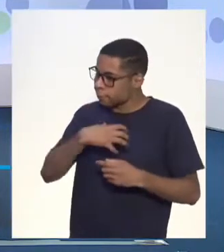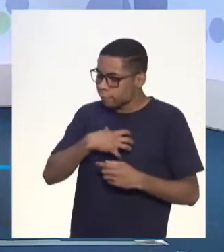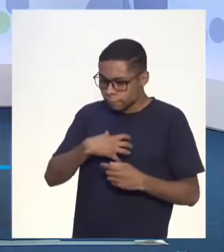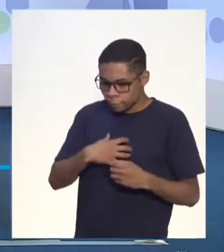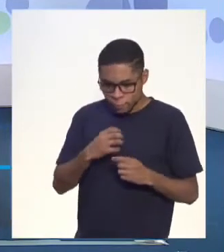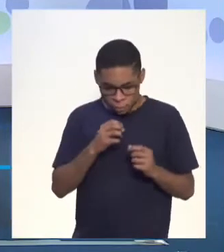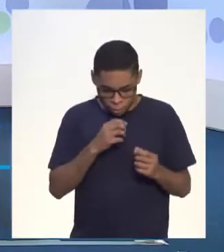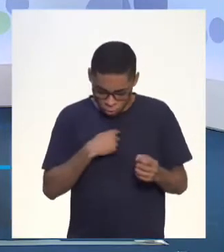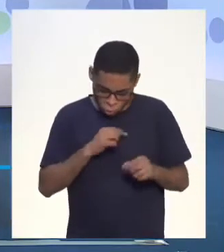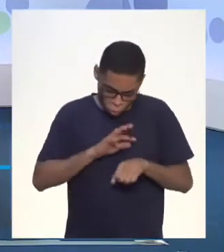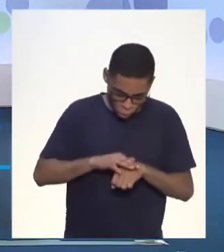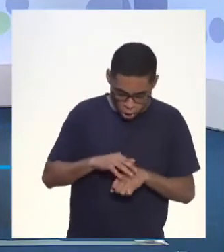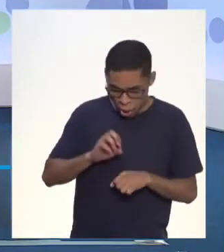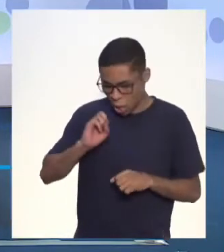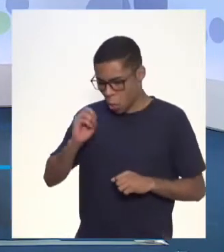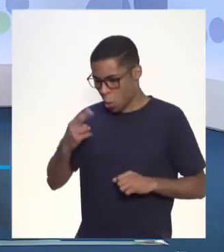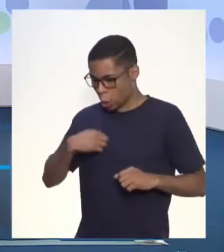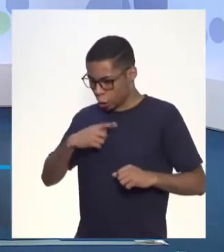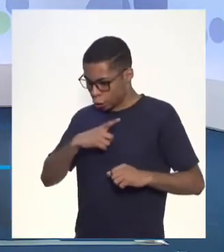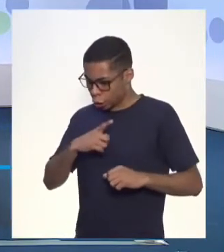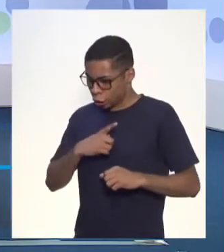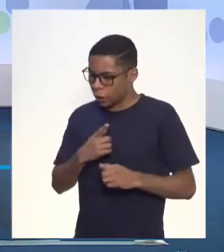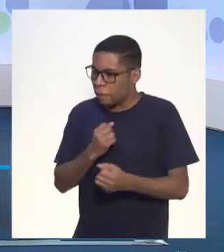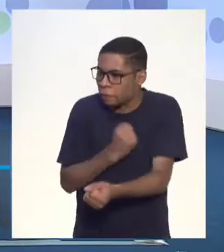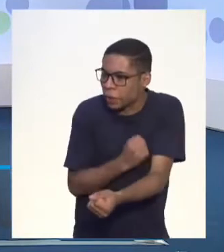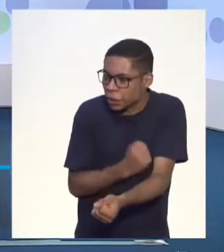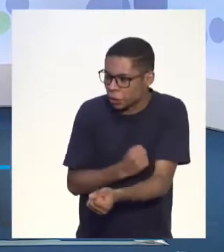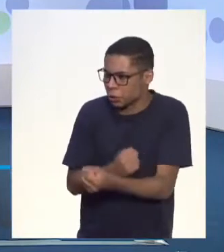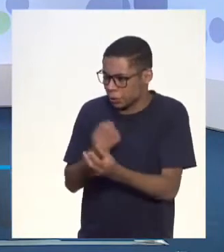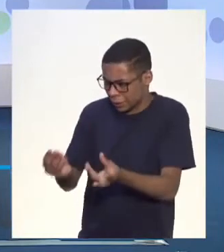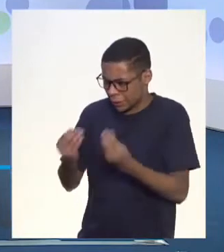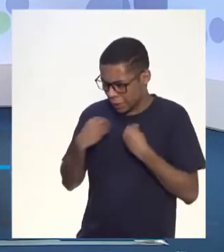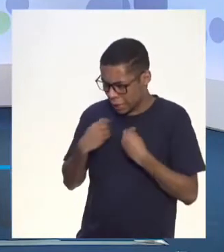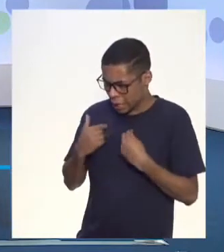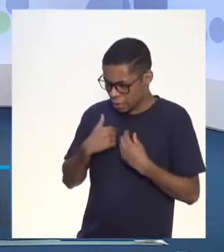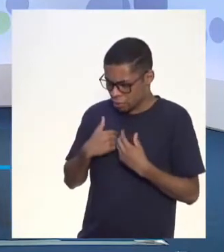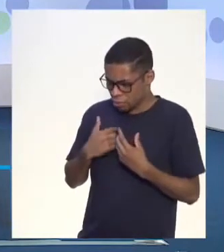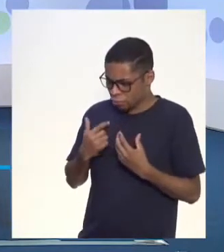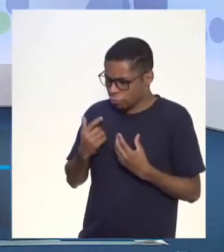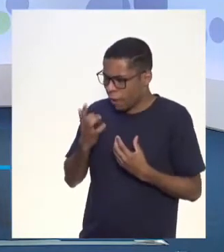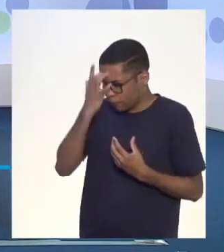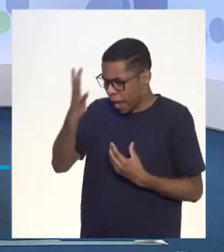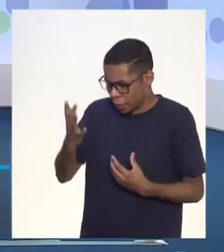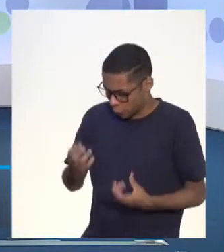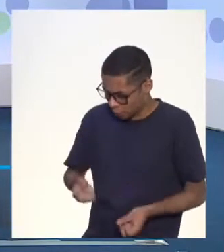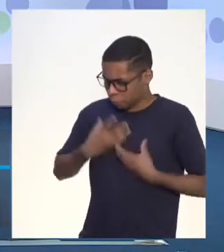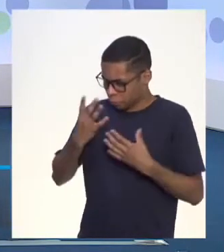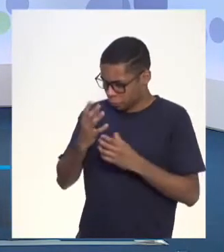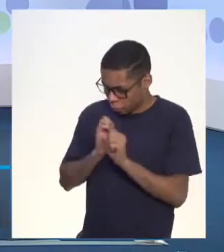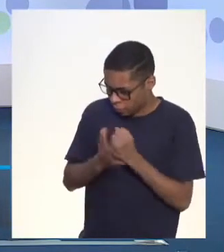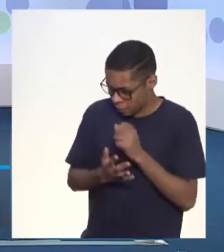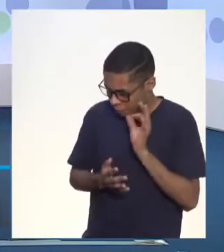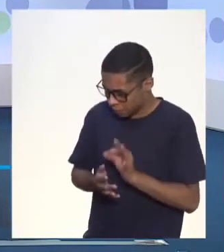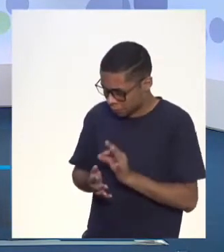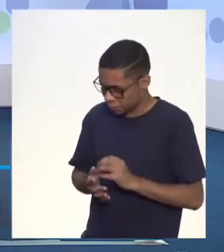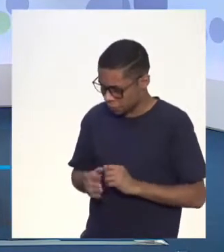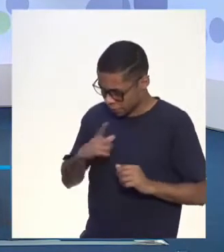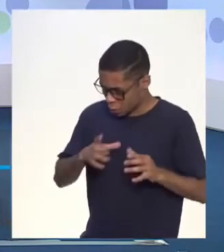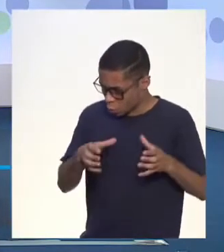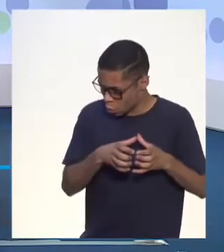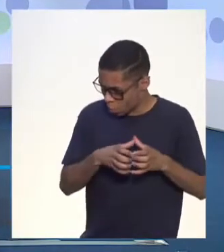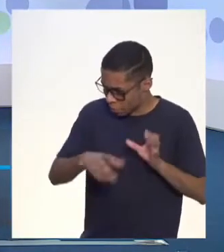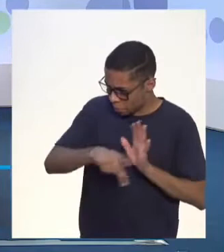de adquirir ou de ficar doentes? Nós não somos da área da saúde, então, mas vamos pensar nesse contexto aí. Como que seria isso?